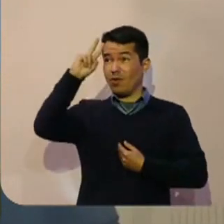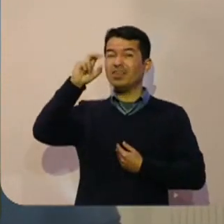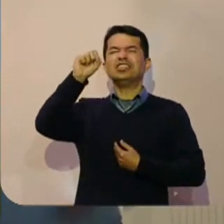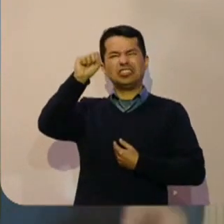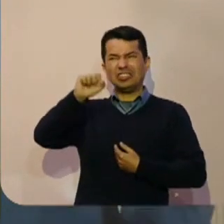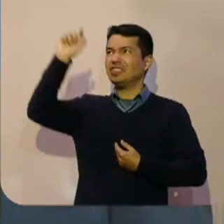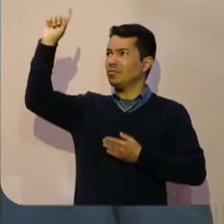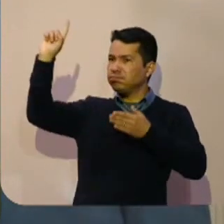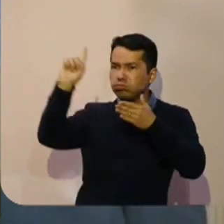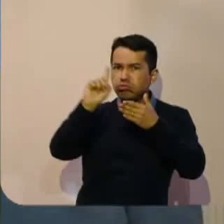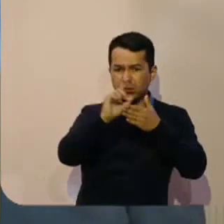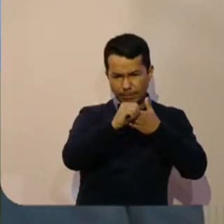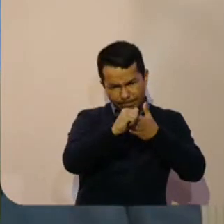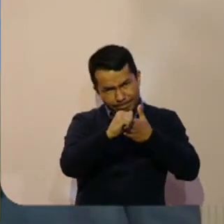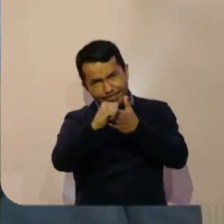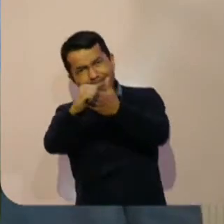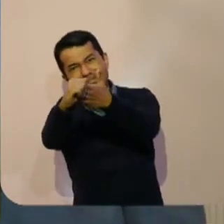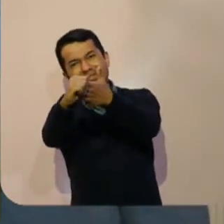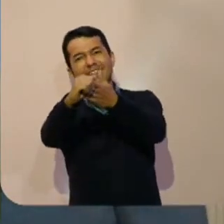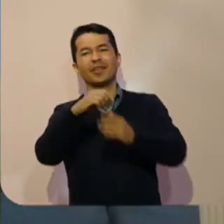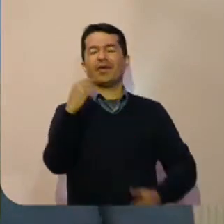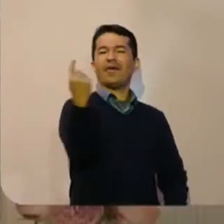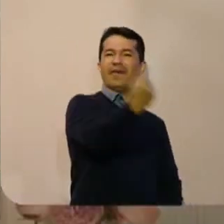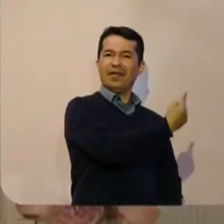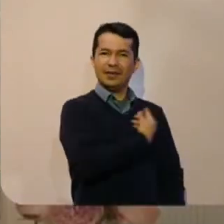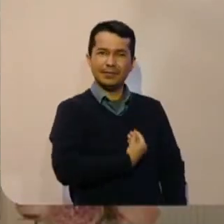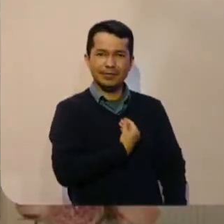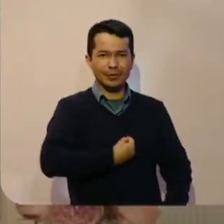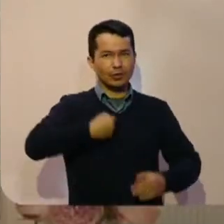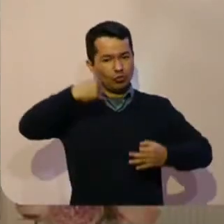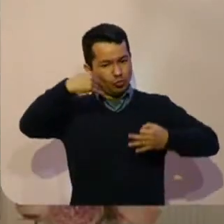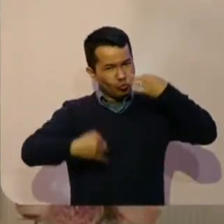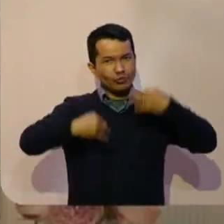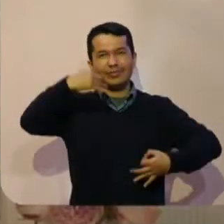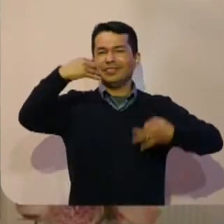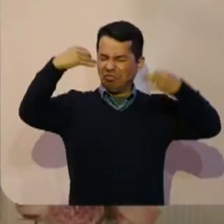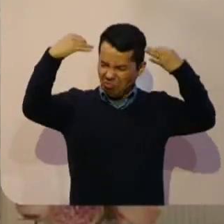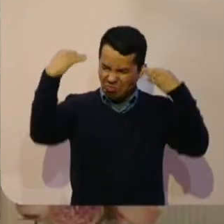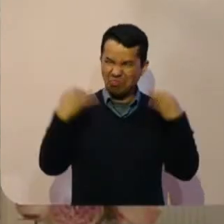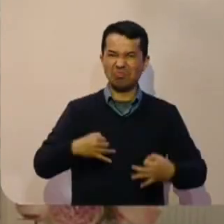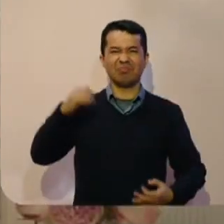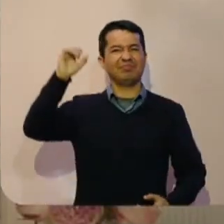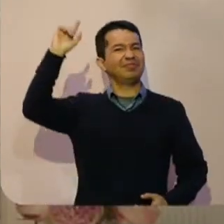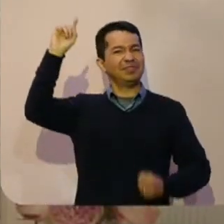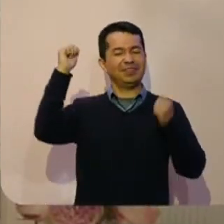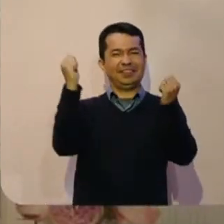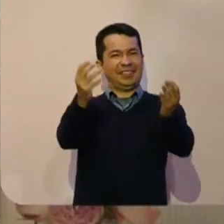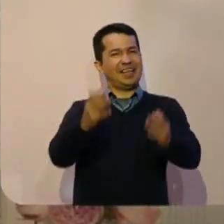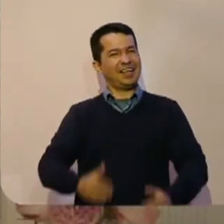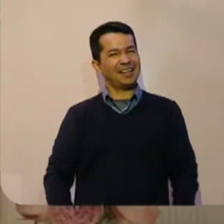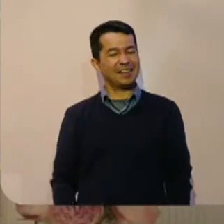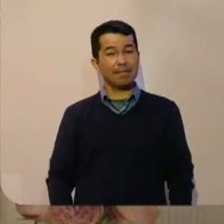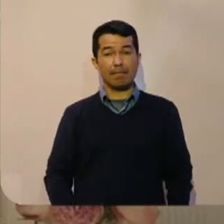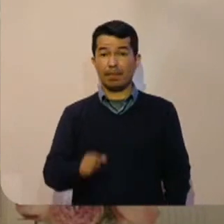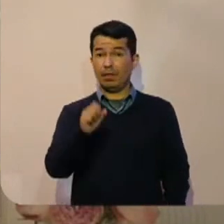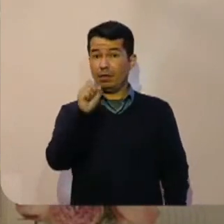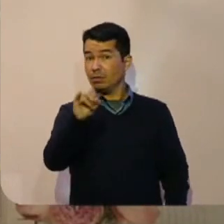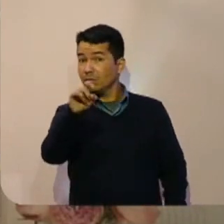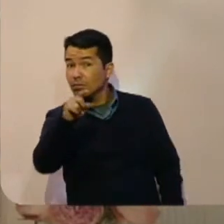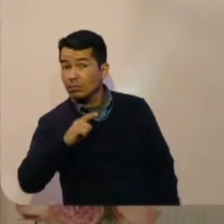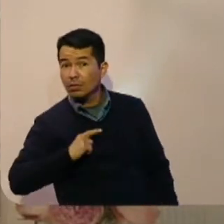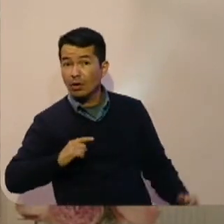mão direita da minha justiça. Olha que coisa tremenda. Quando a gente está orando, o Senhor nos